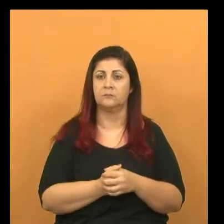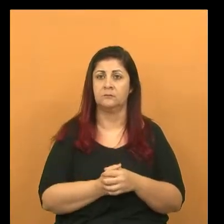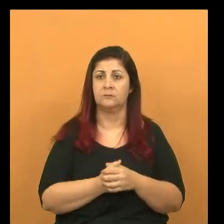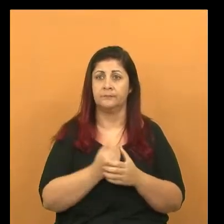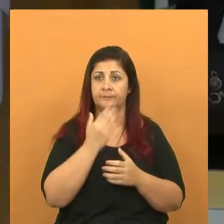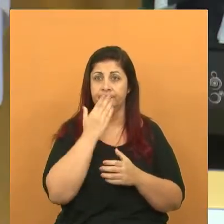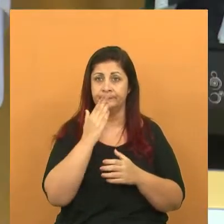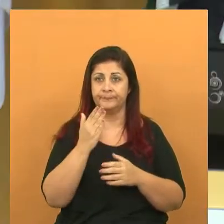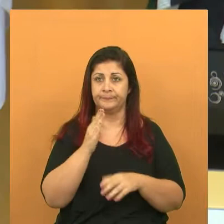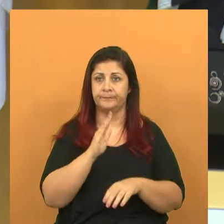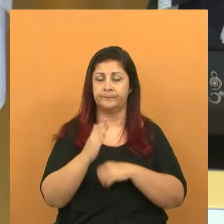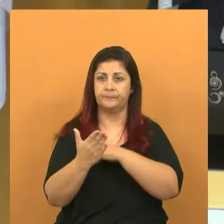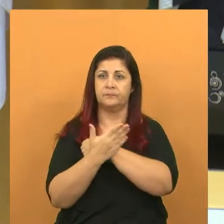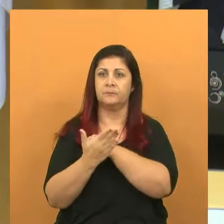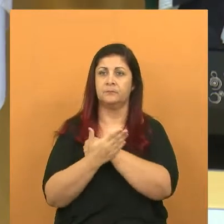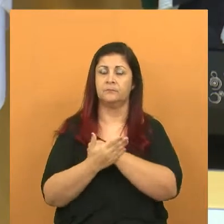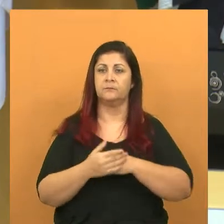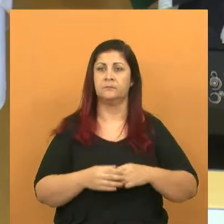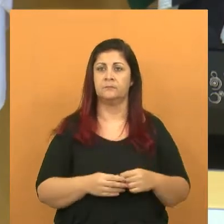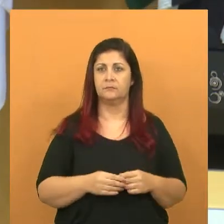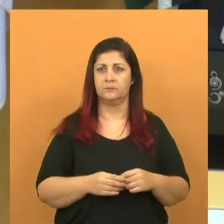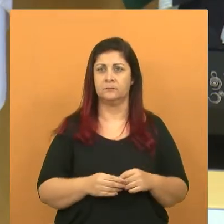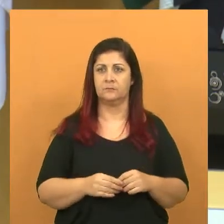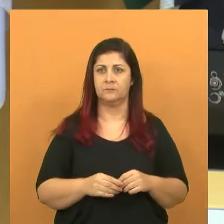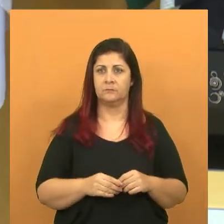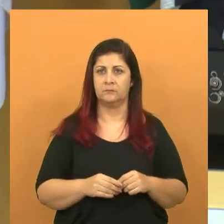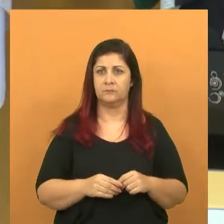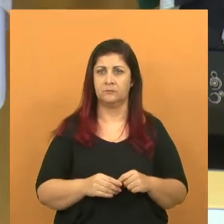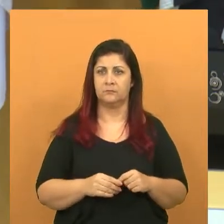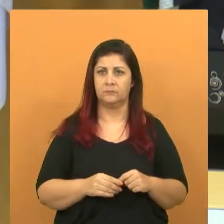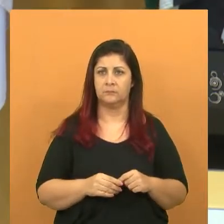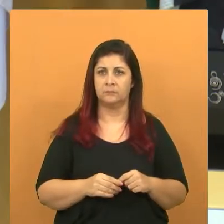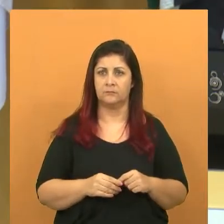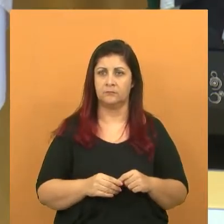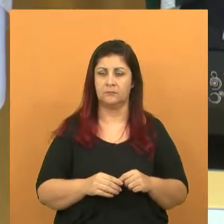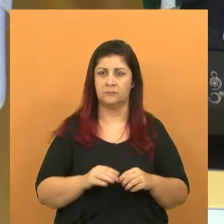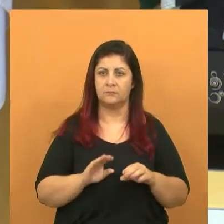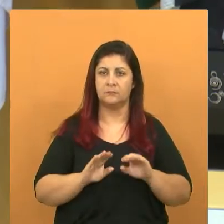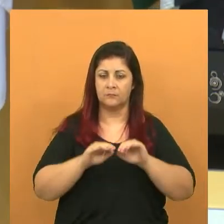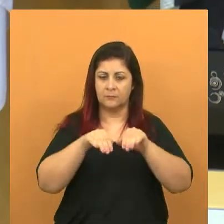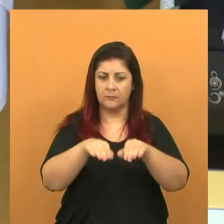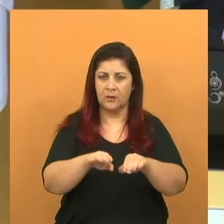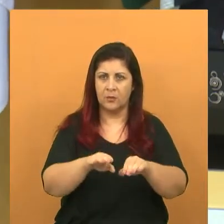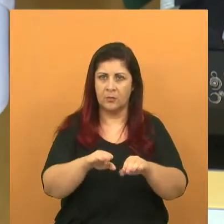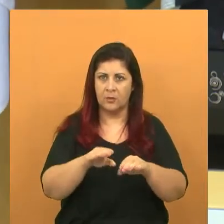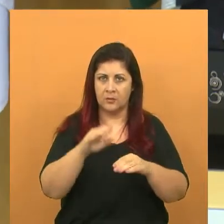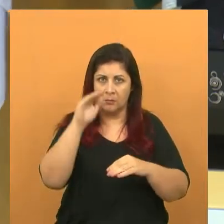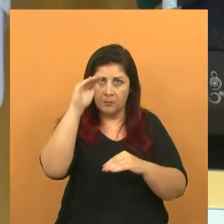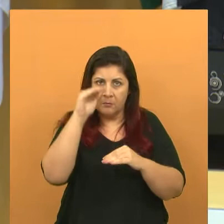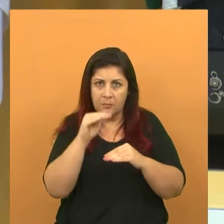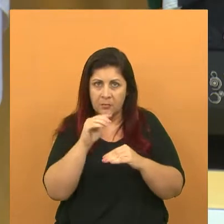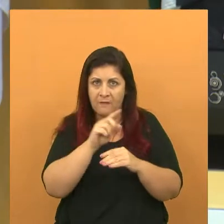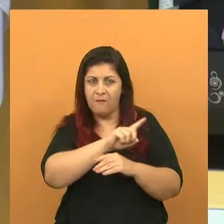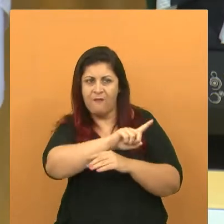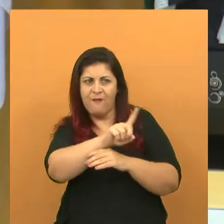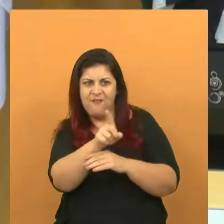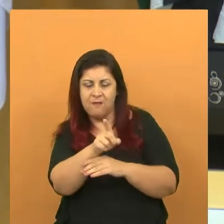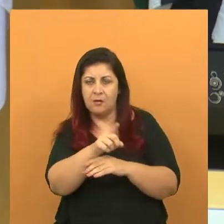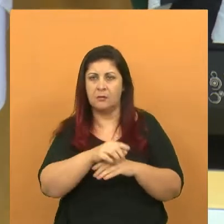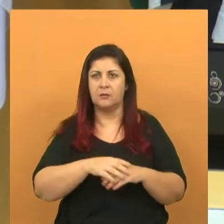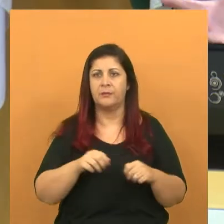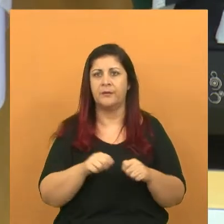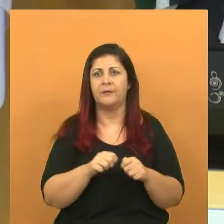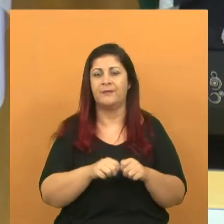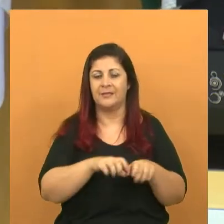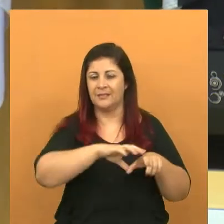a nossa ajuda pra instalação dos cantores de dos redutores de velocidade a gente sabe que acabamos fazendo asfalto mas sabe que